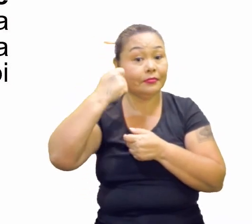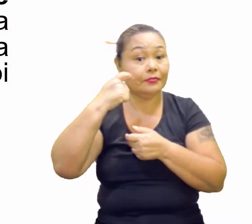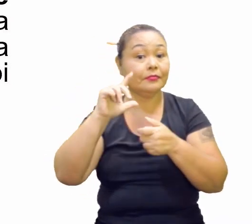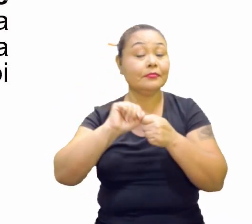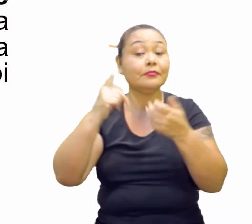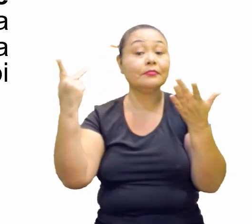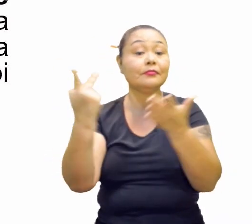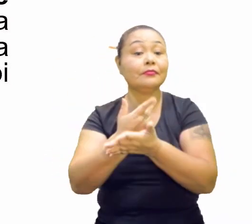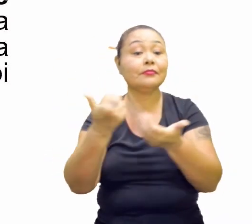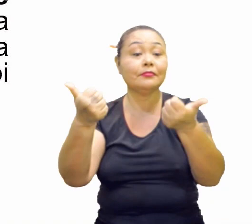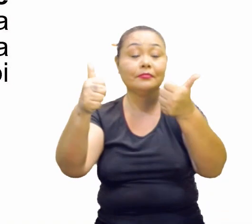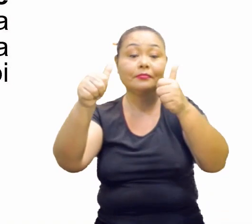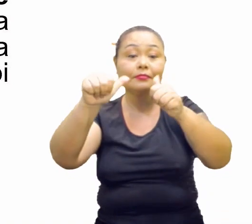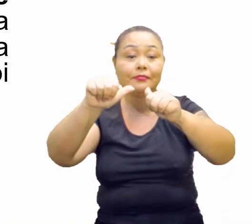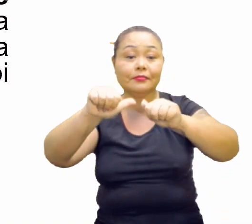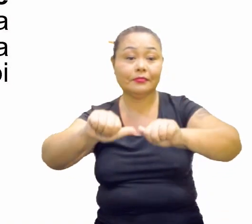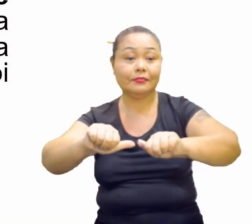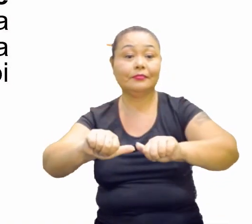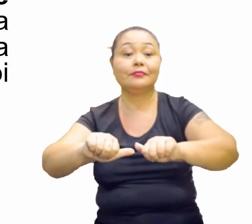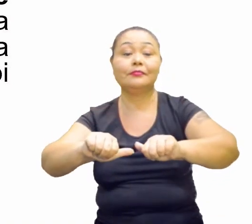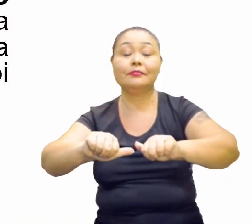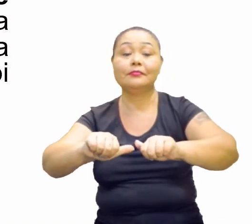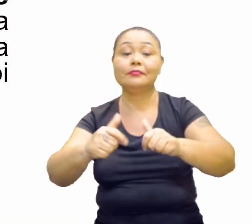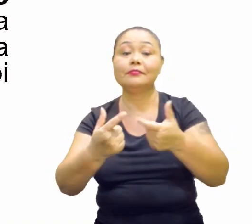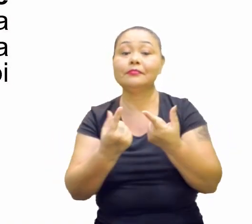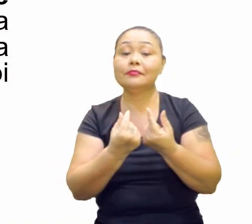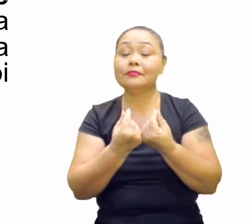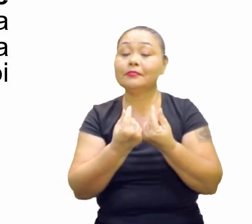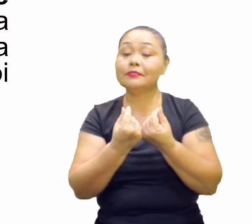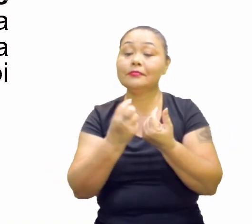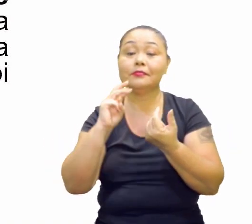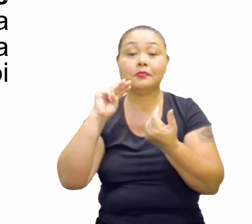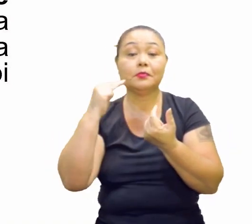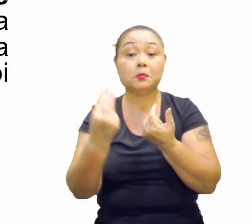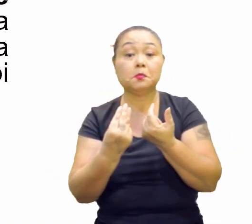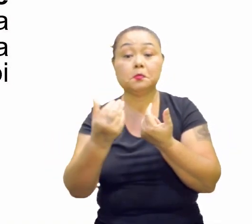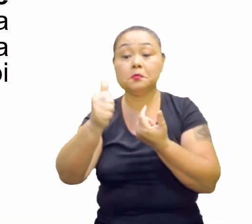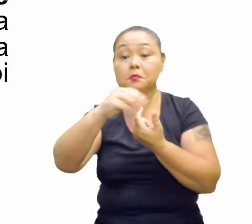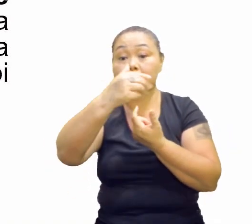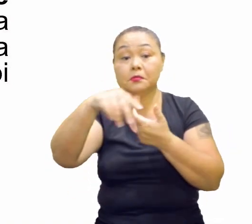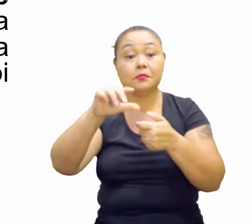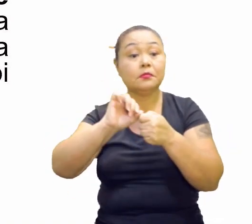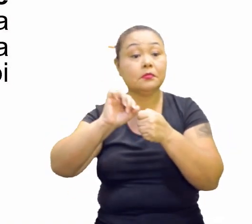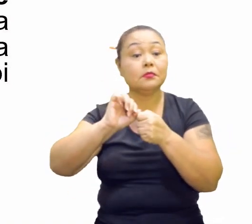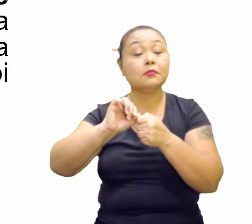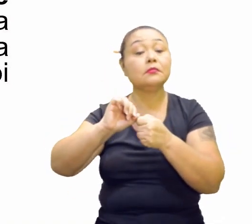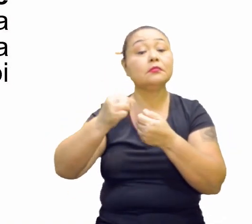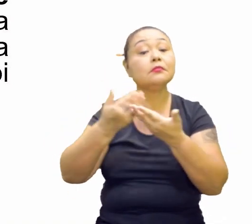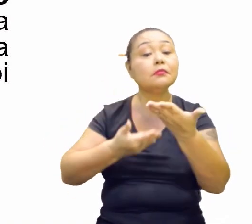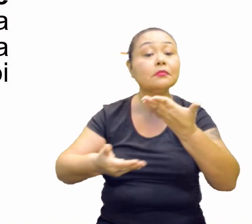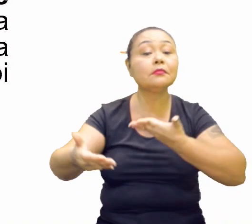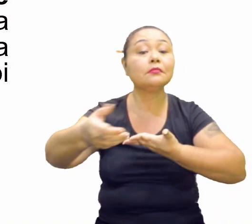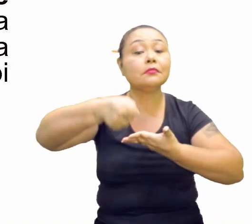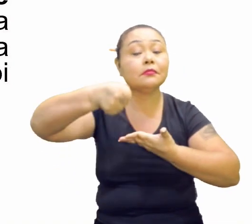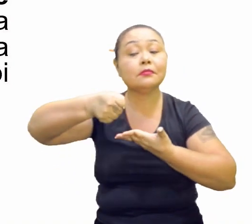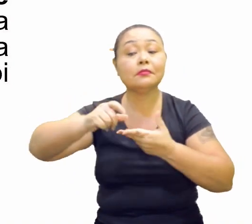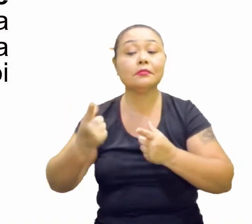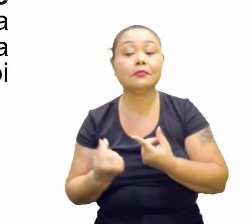queda vertiginosa do valor de milhões de ações que eram negociadas na Bolsa de Valores de Nova